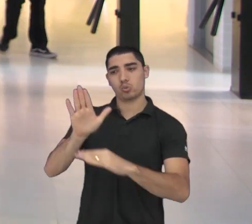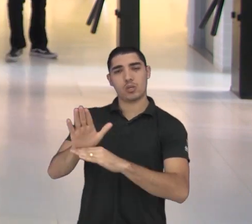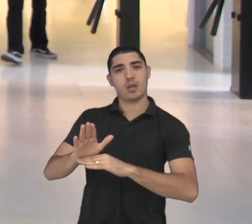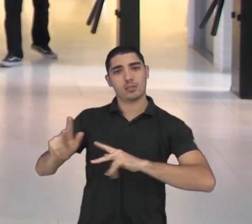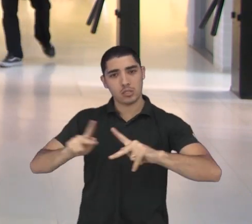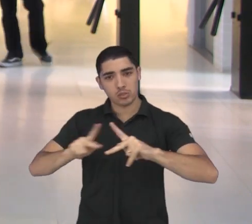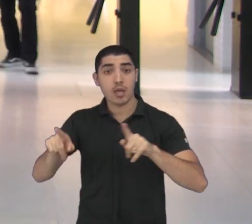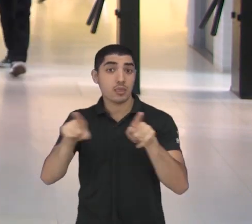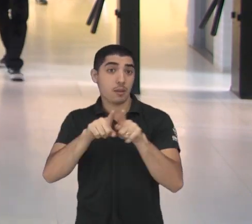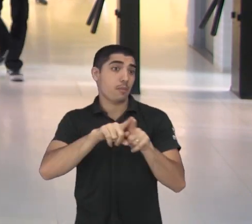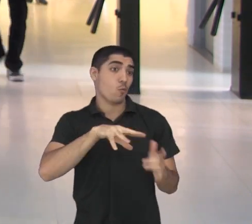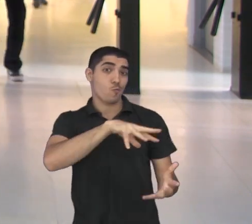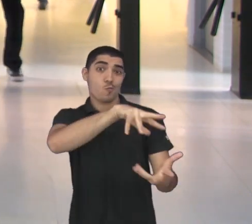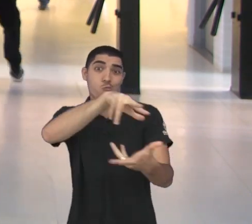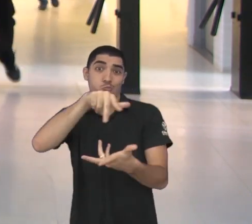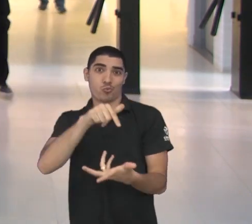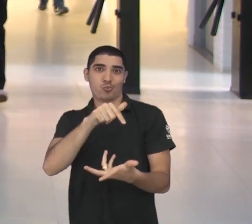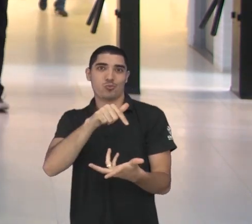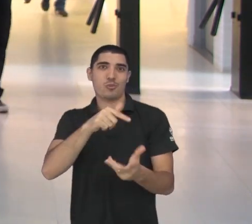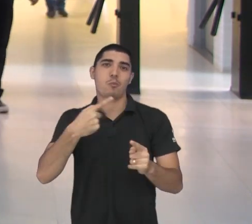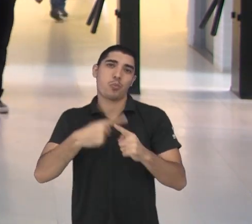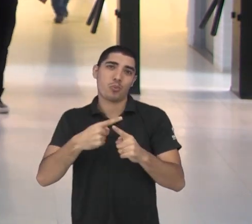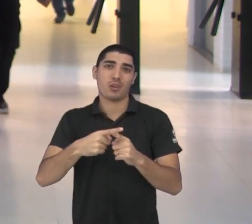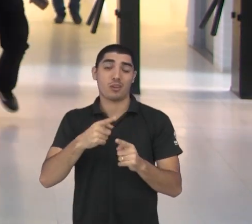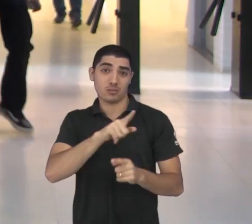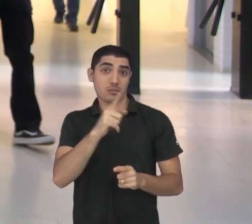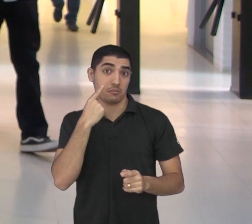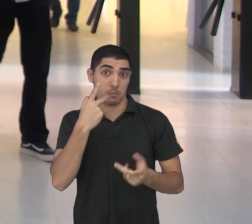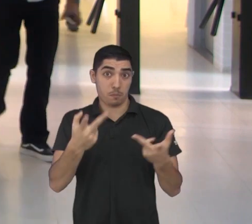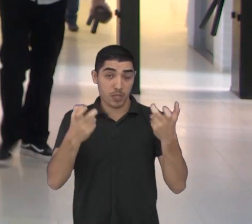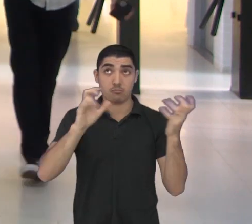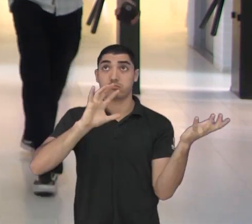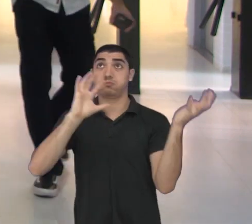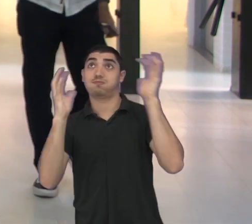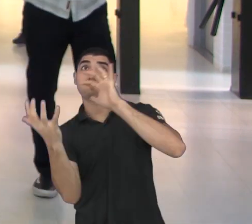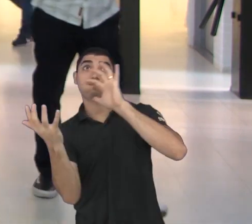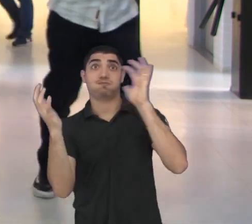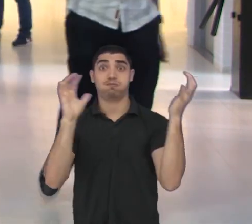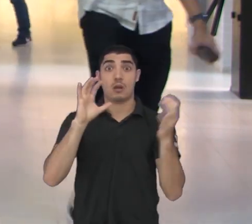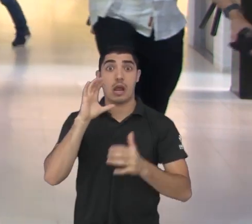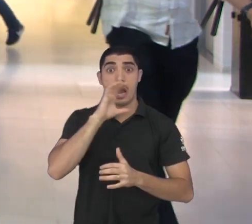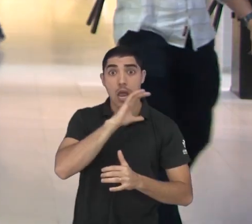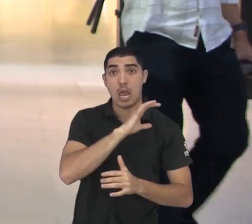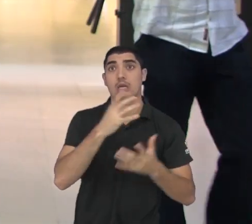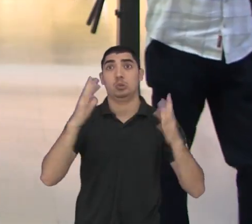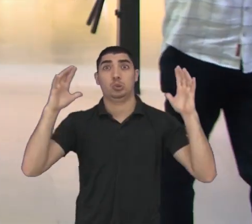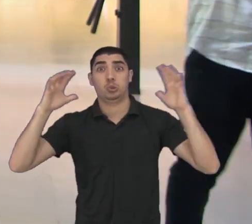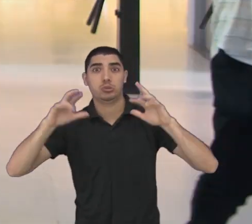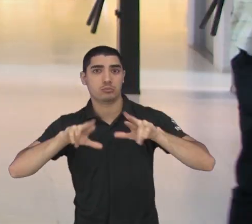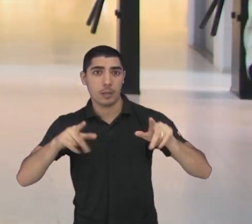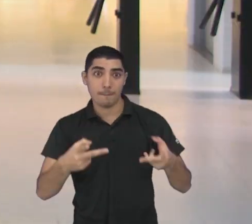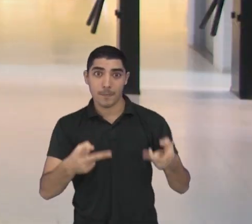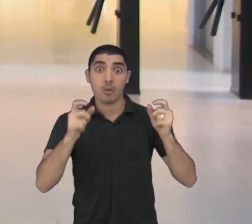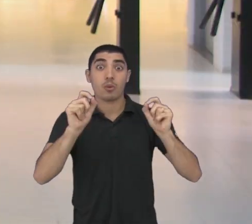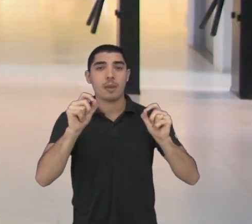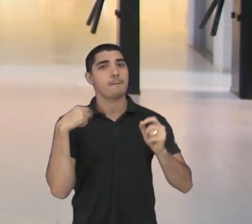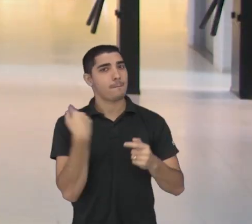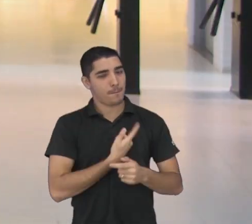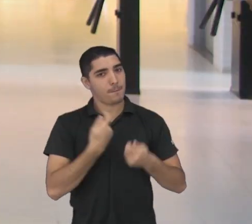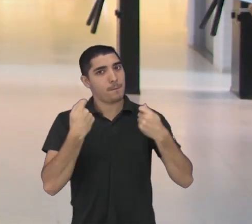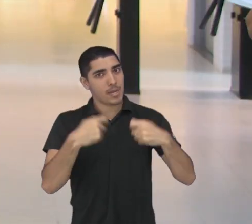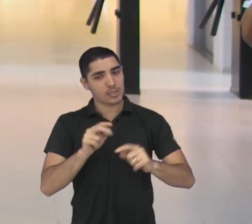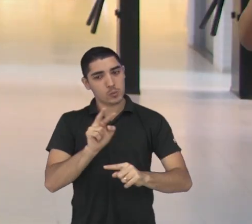produto é fundamental para São José e para o mundo, né? As questões climáticas estão aí dizendo que nós temos que